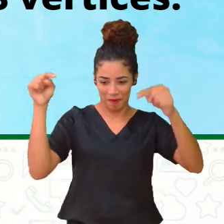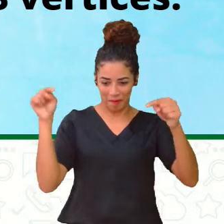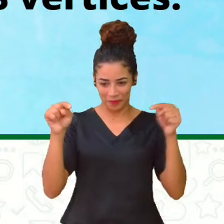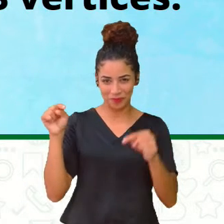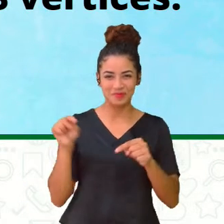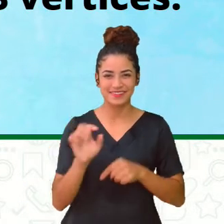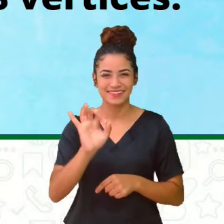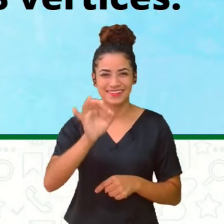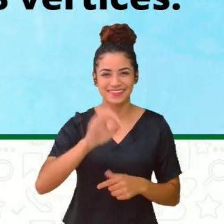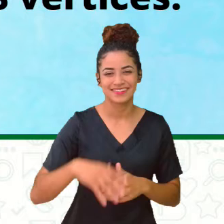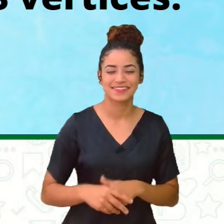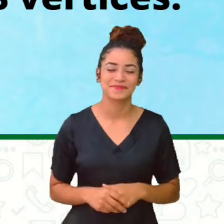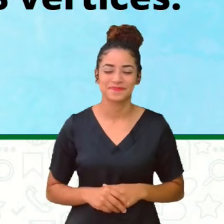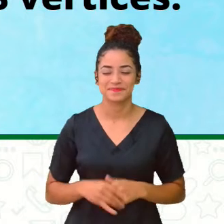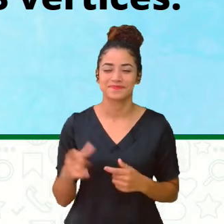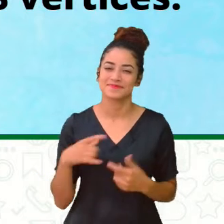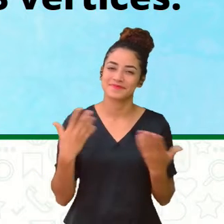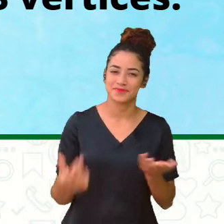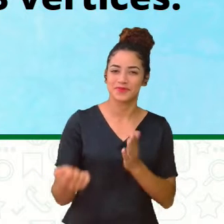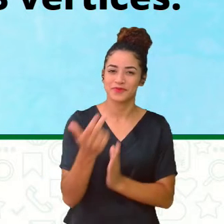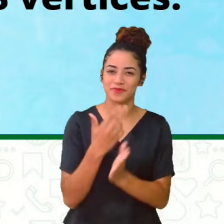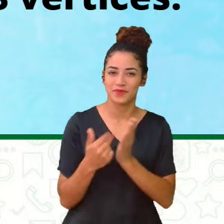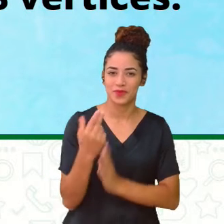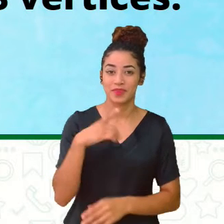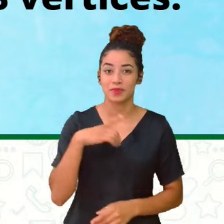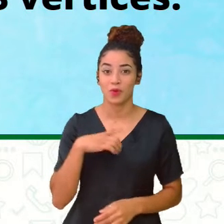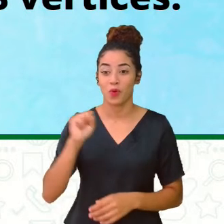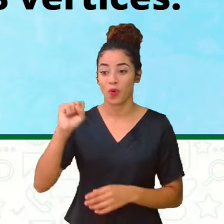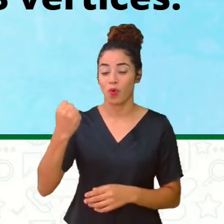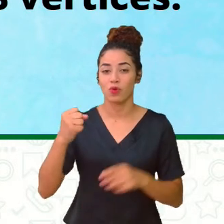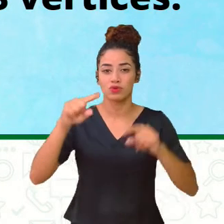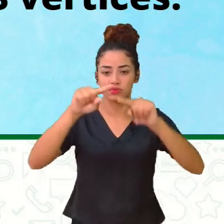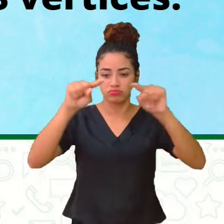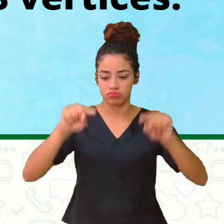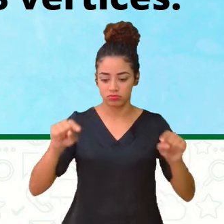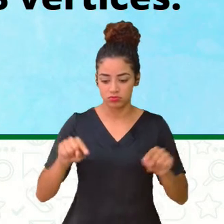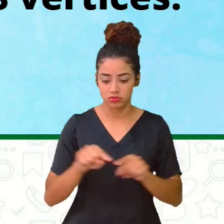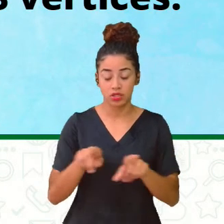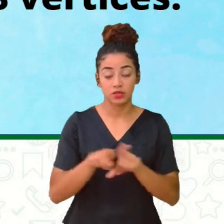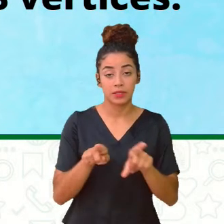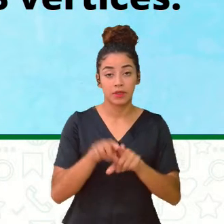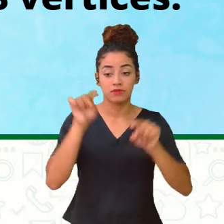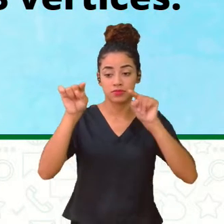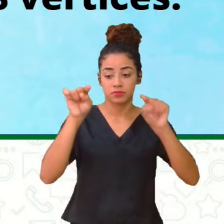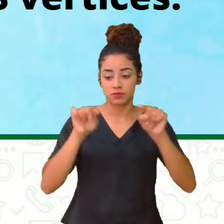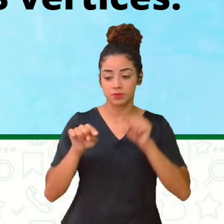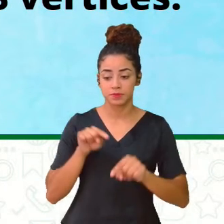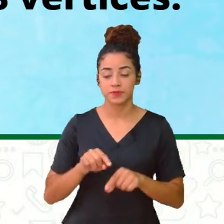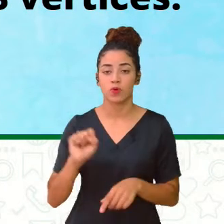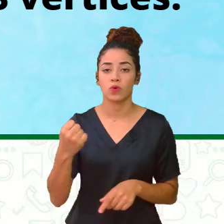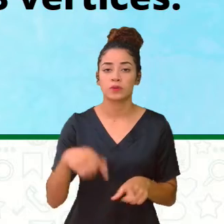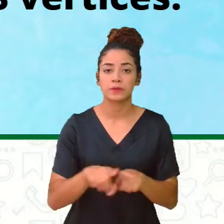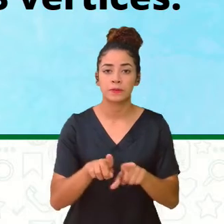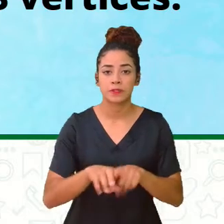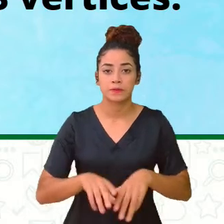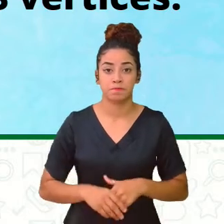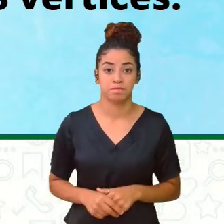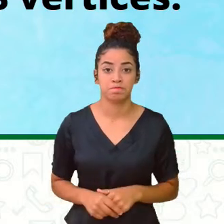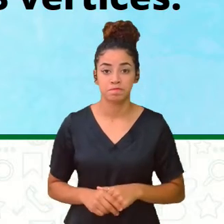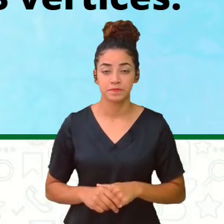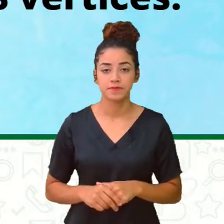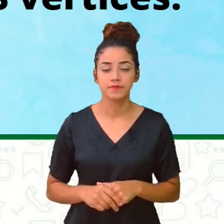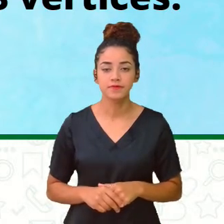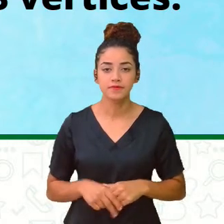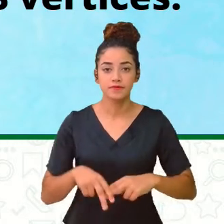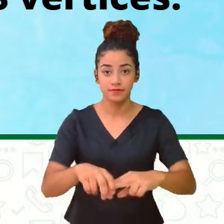aí, a figura tem 8 segmentos de reta e 8 vértices, tá bom? Por